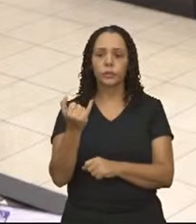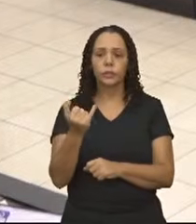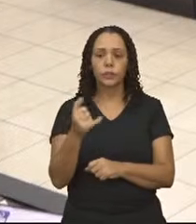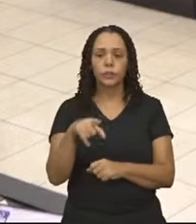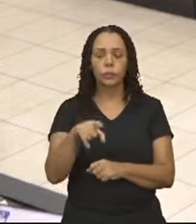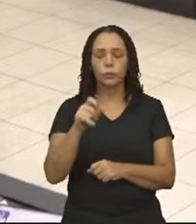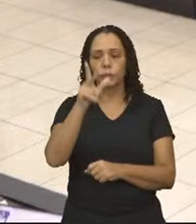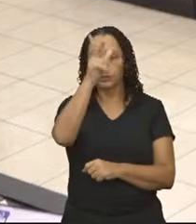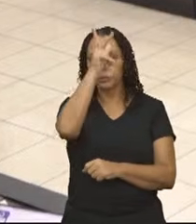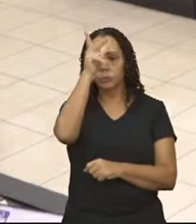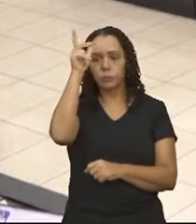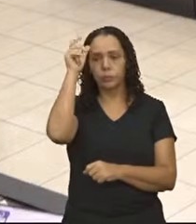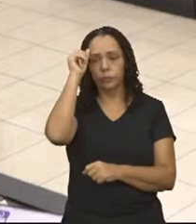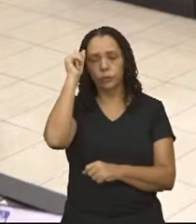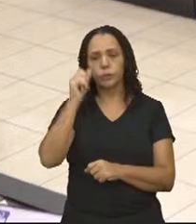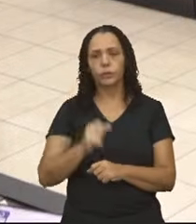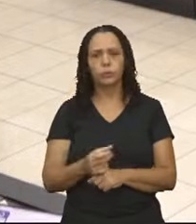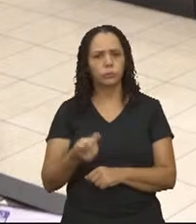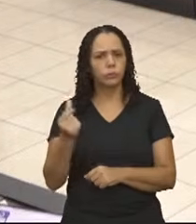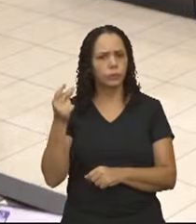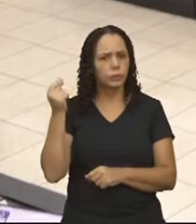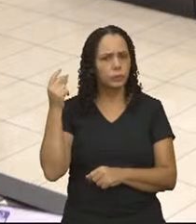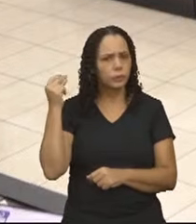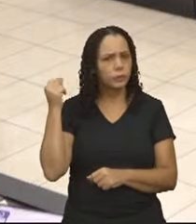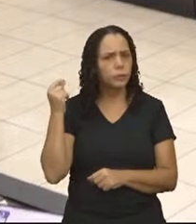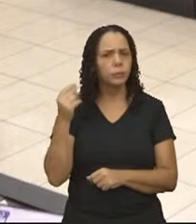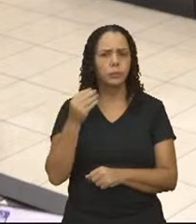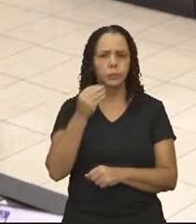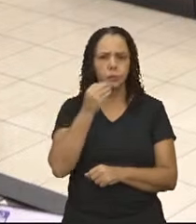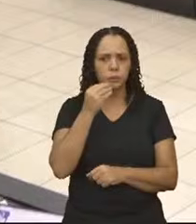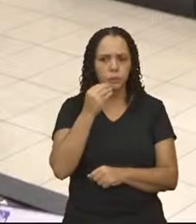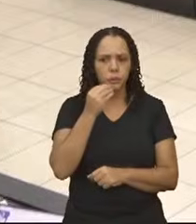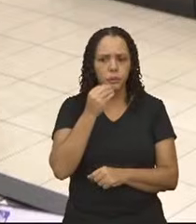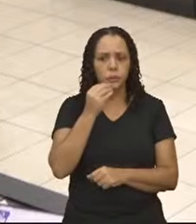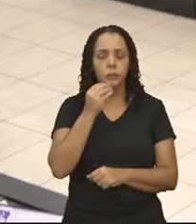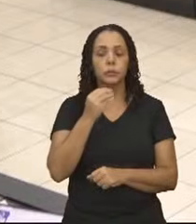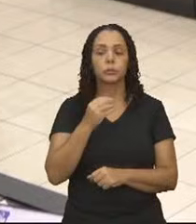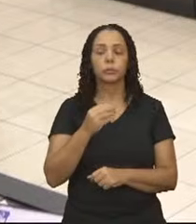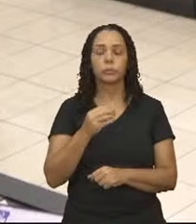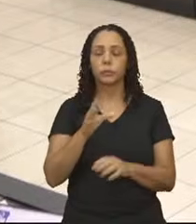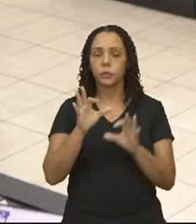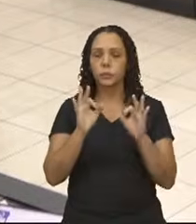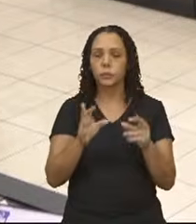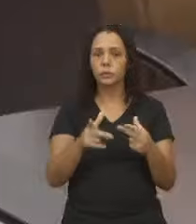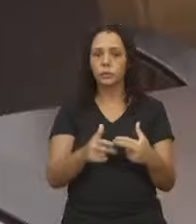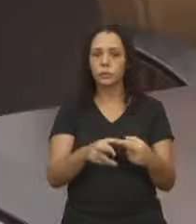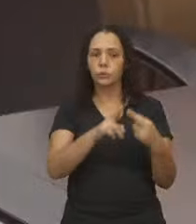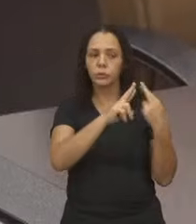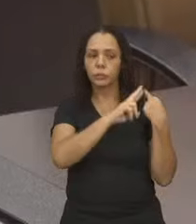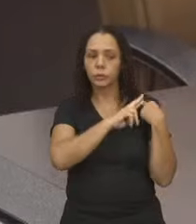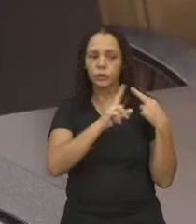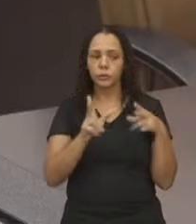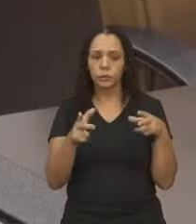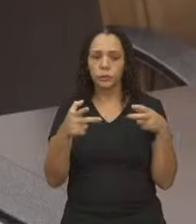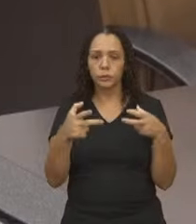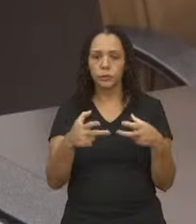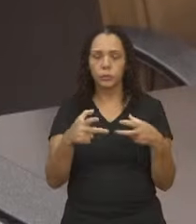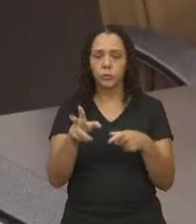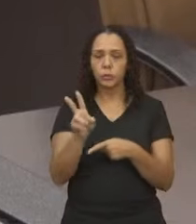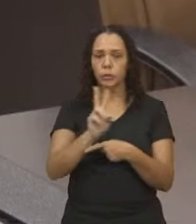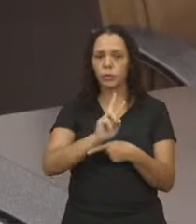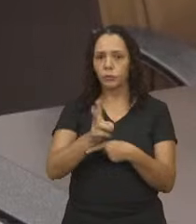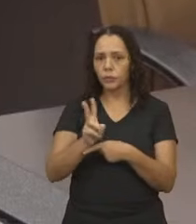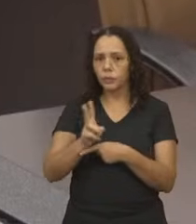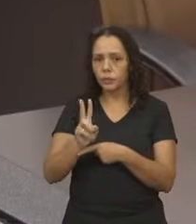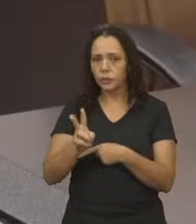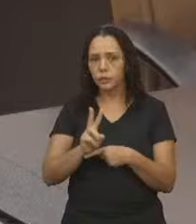ex-prefeito Benedito Sérgio Lencioni vem tempo trabalhando nesse caso, e eu tenho certeza que o dever dessa casa é de fiscalizar e